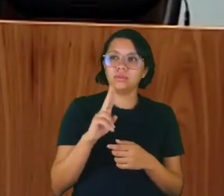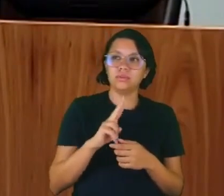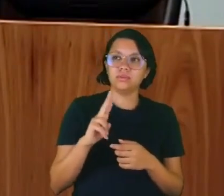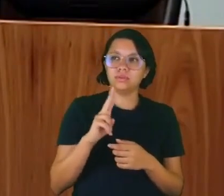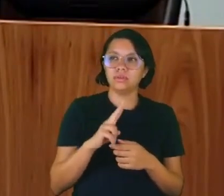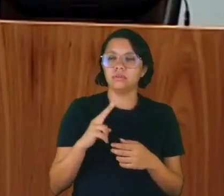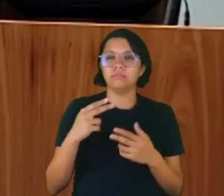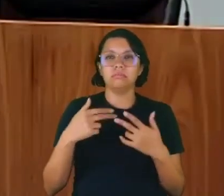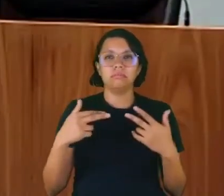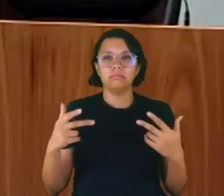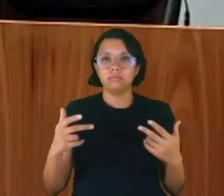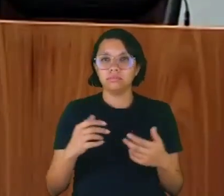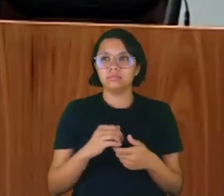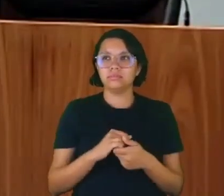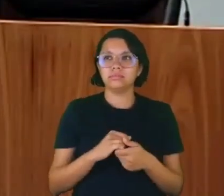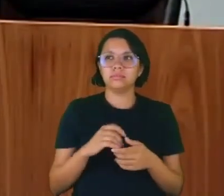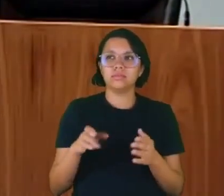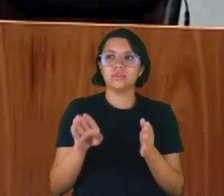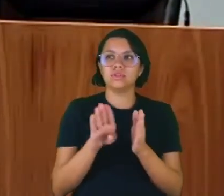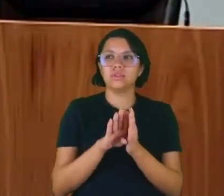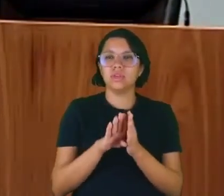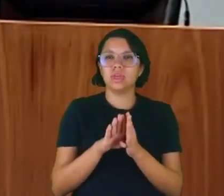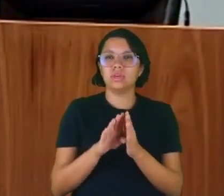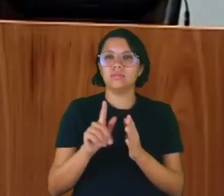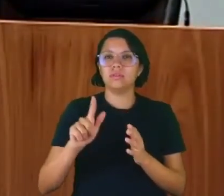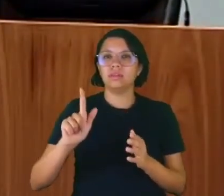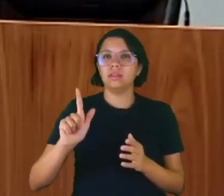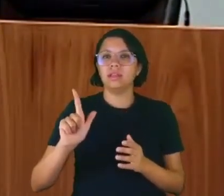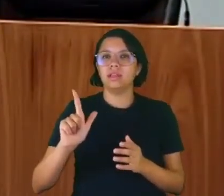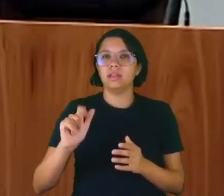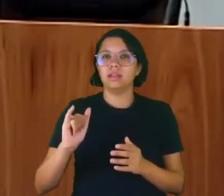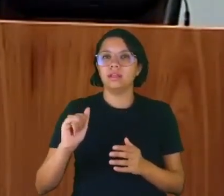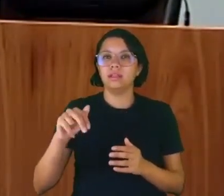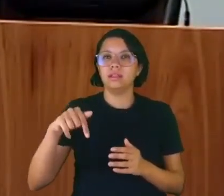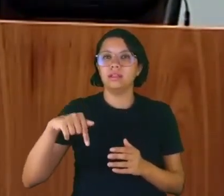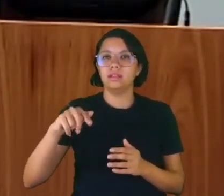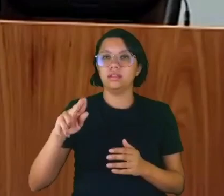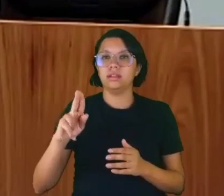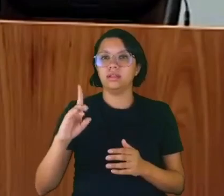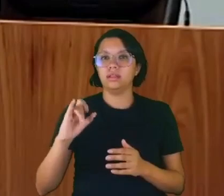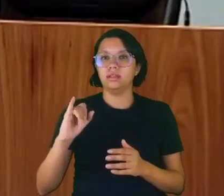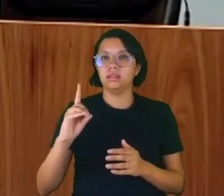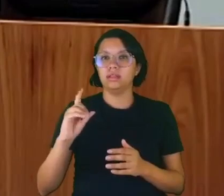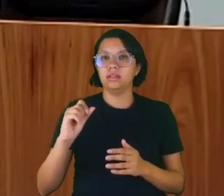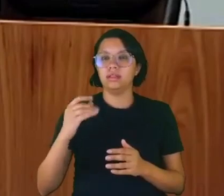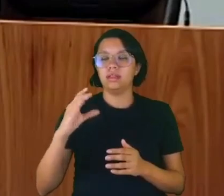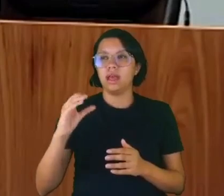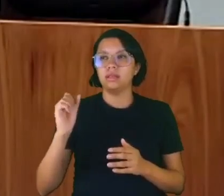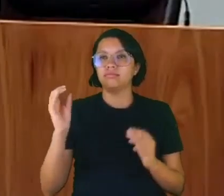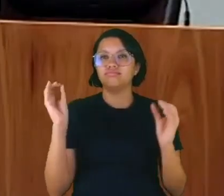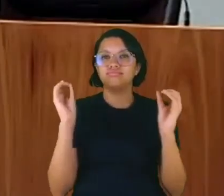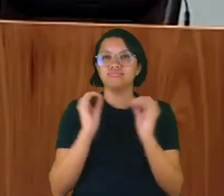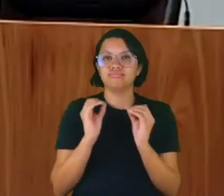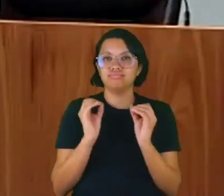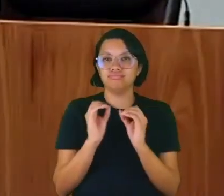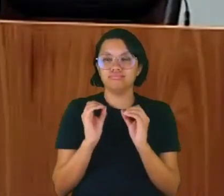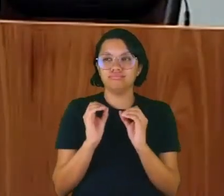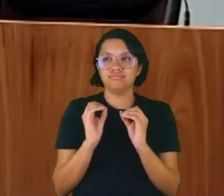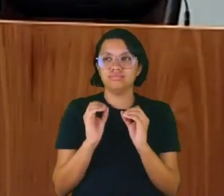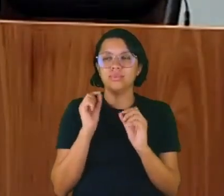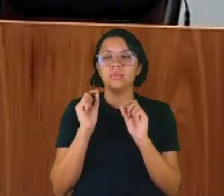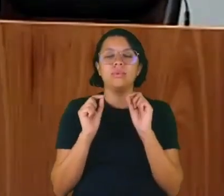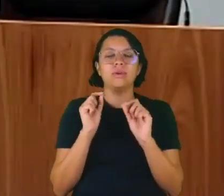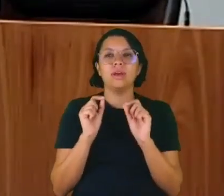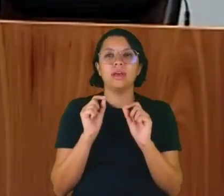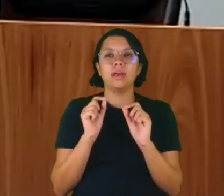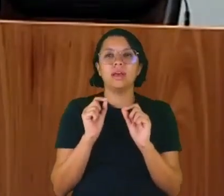OTI, aí chegávamos na liquidação zero, né? Liquidação zero. Então, qual é a questão